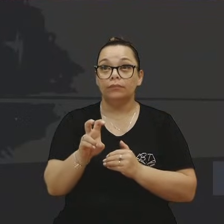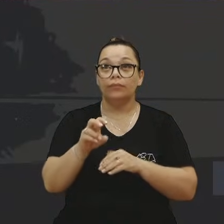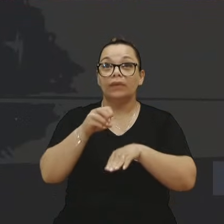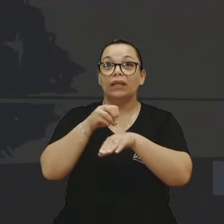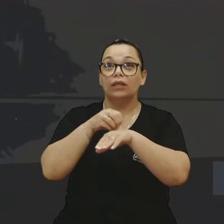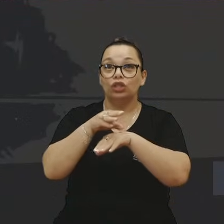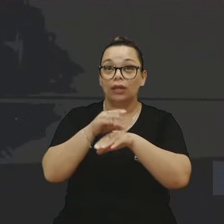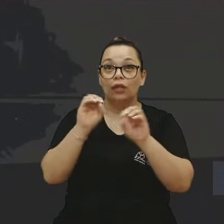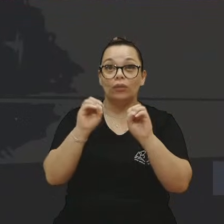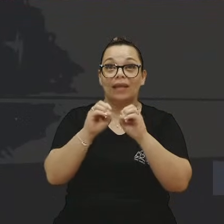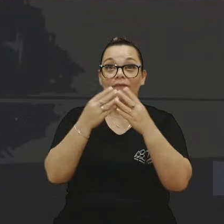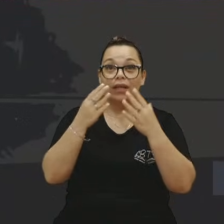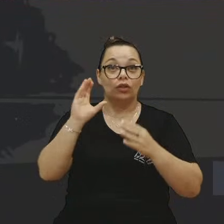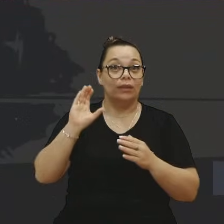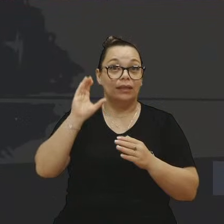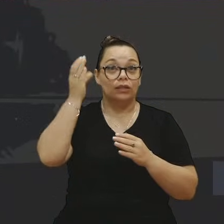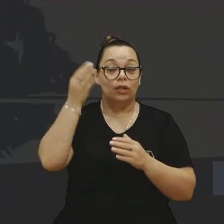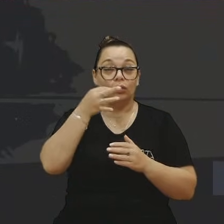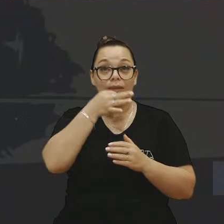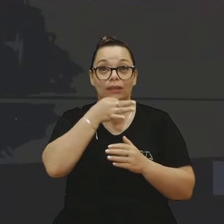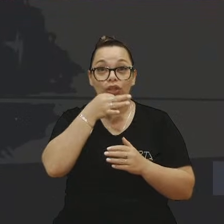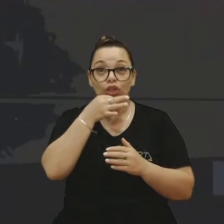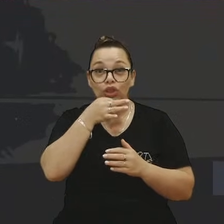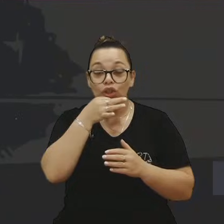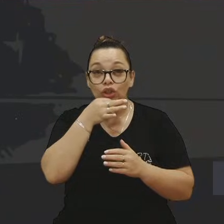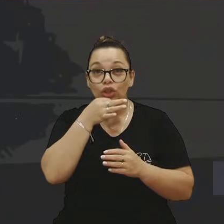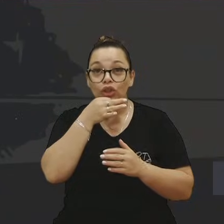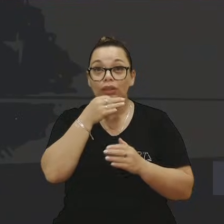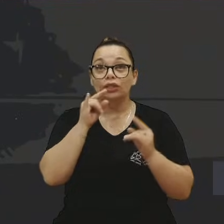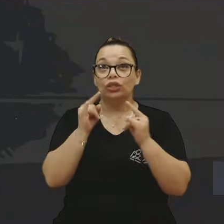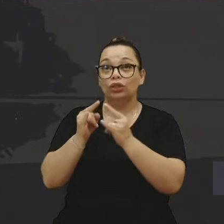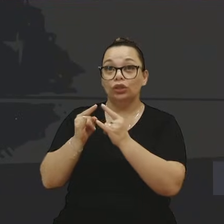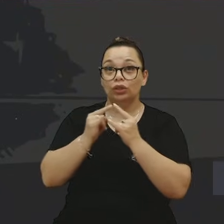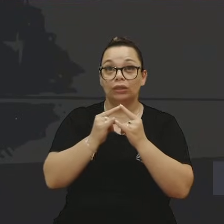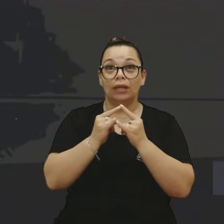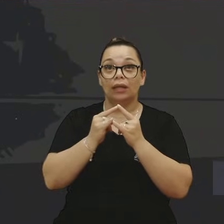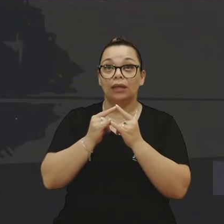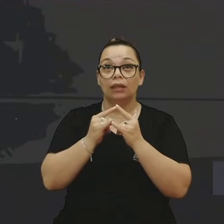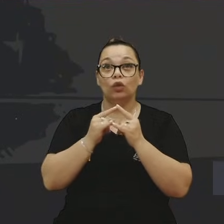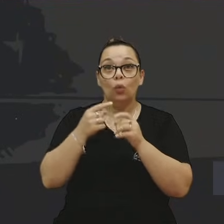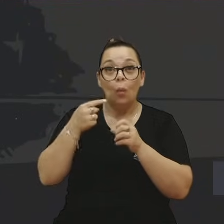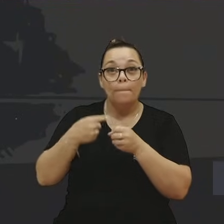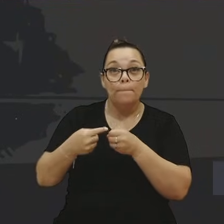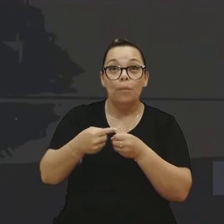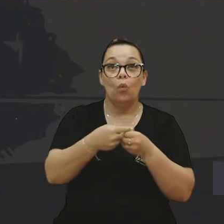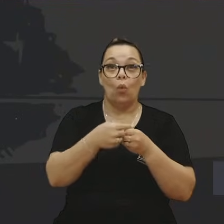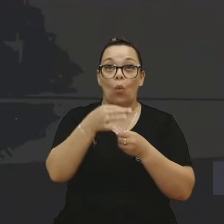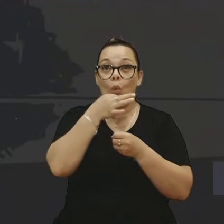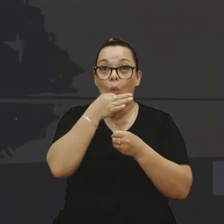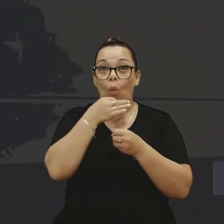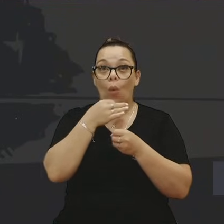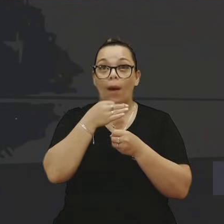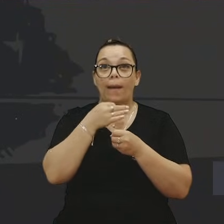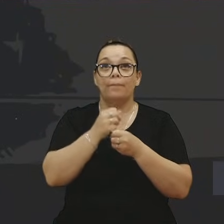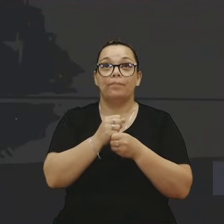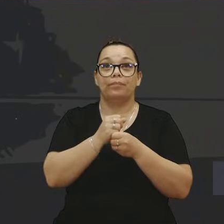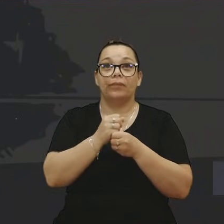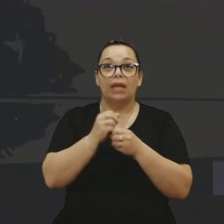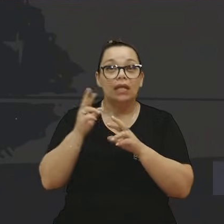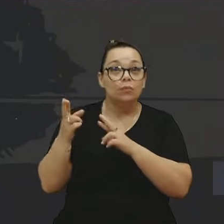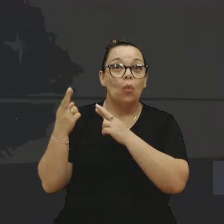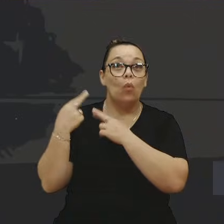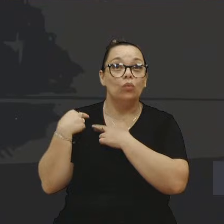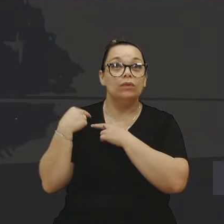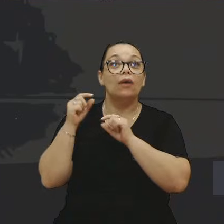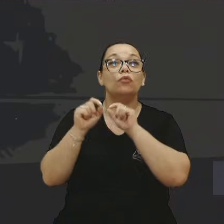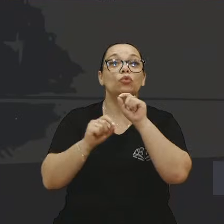Indicados eventos realizados em Caxias do Sul através de entidades sediadas no município, promotoras dos mesmos